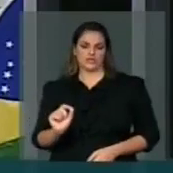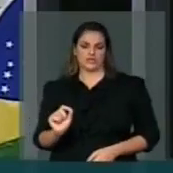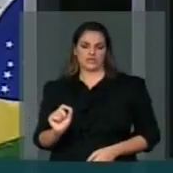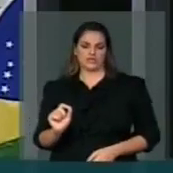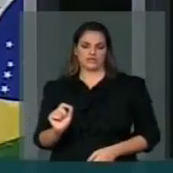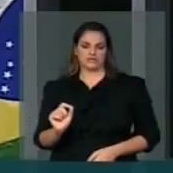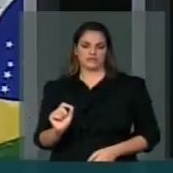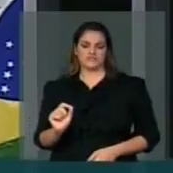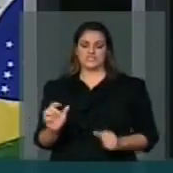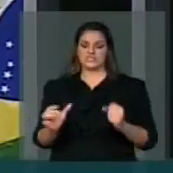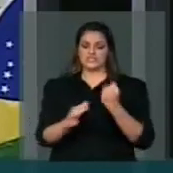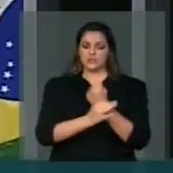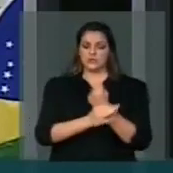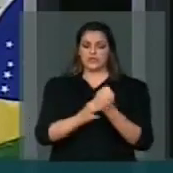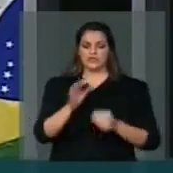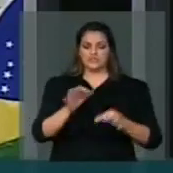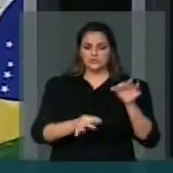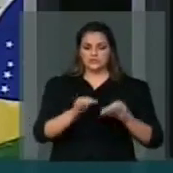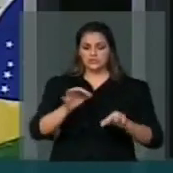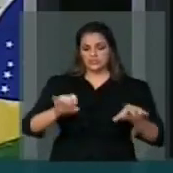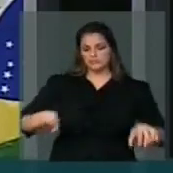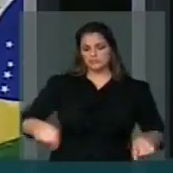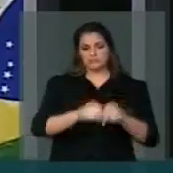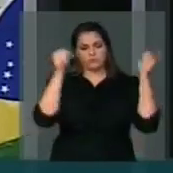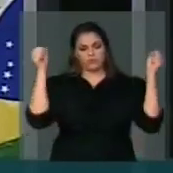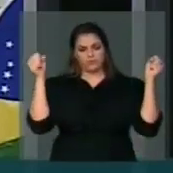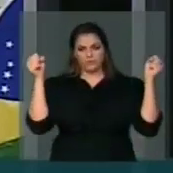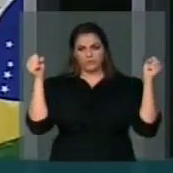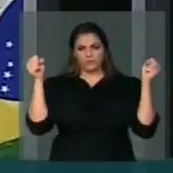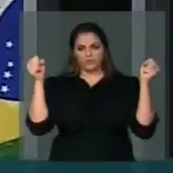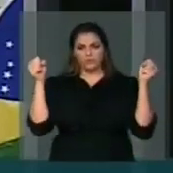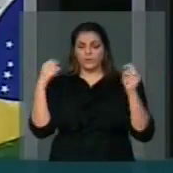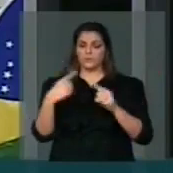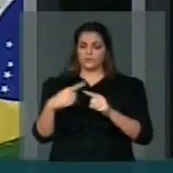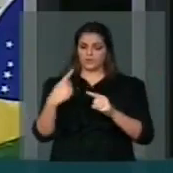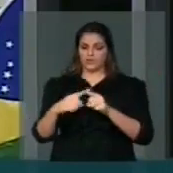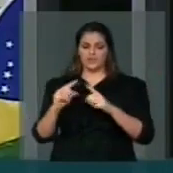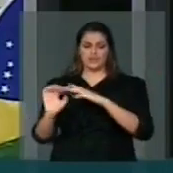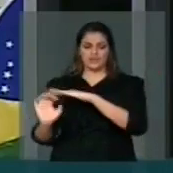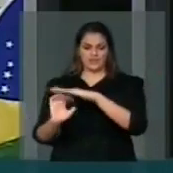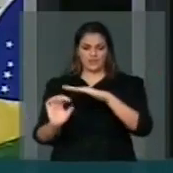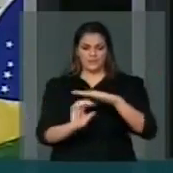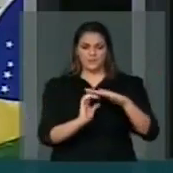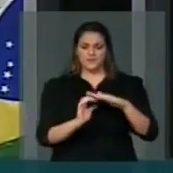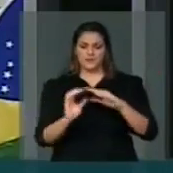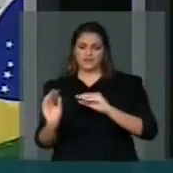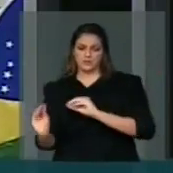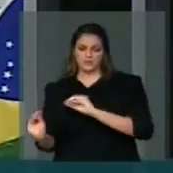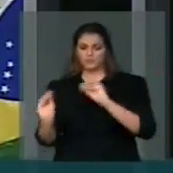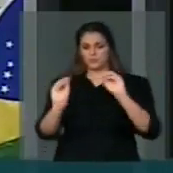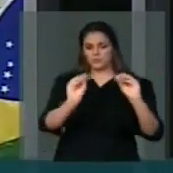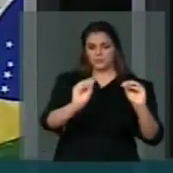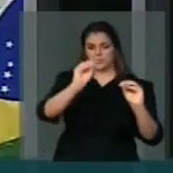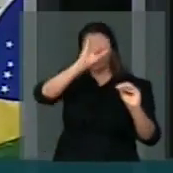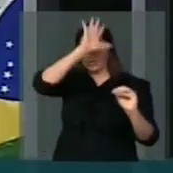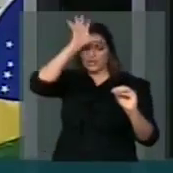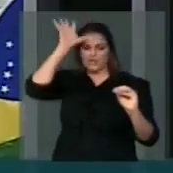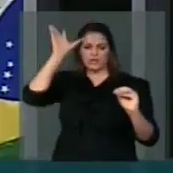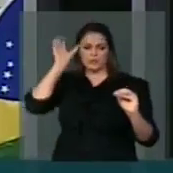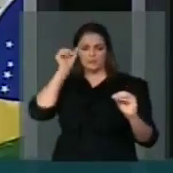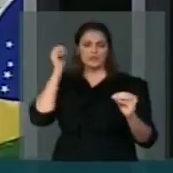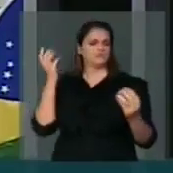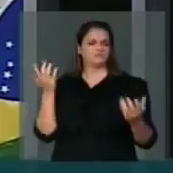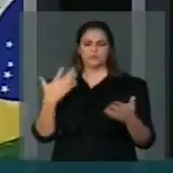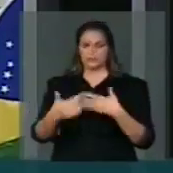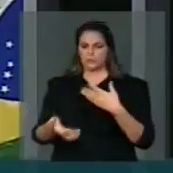quebrar a segurança jurídica do país, porque empresas que foram para o Amazonas, seja ela